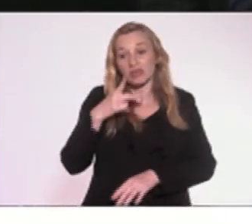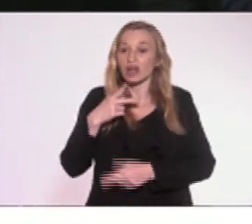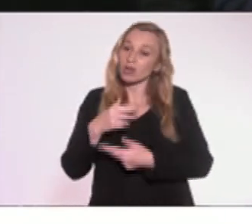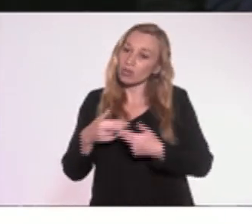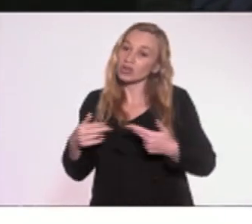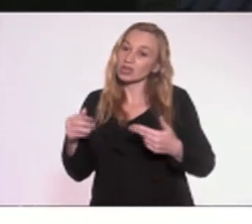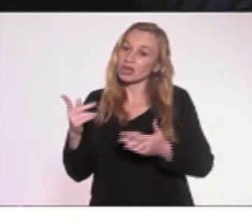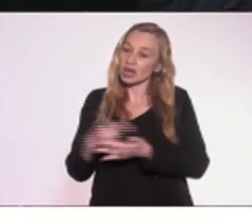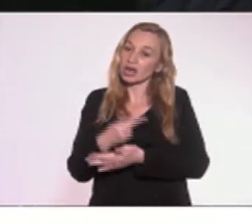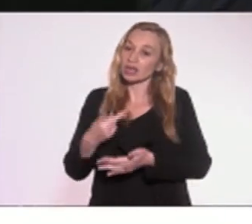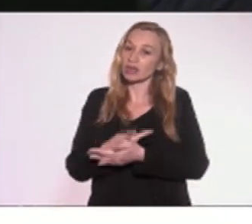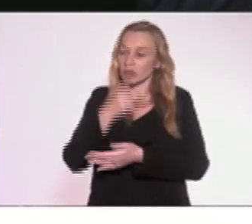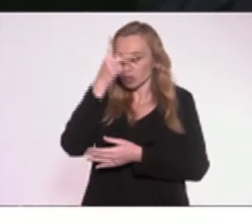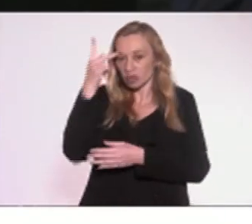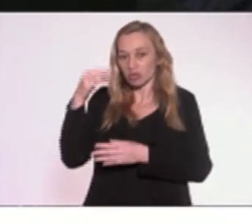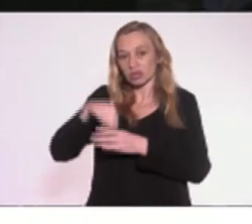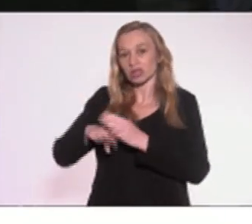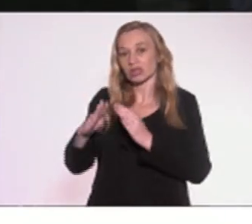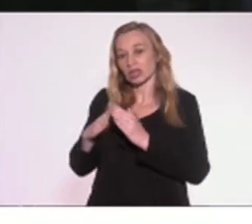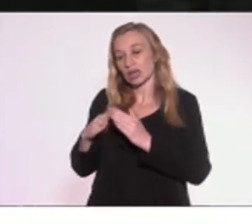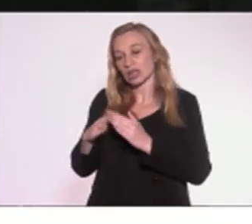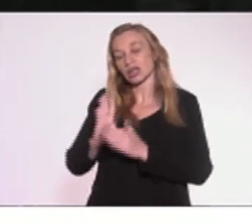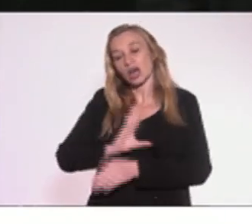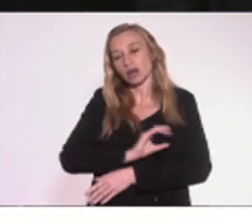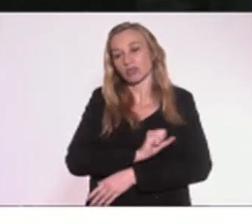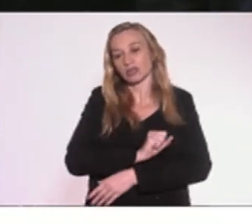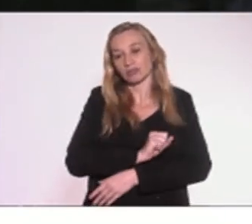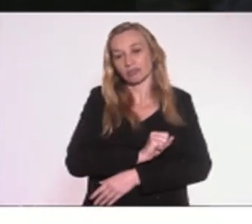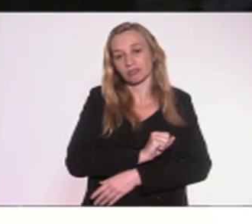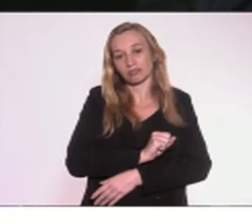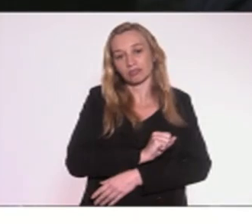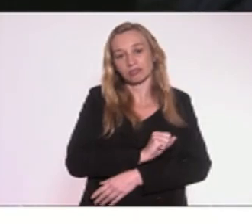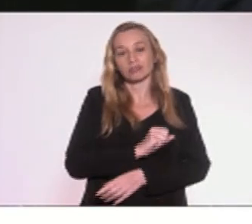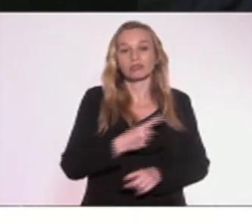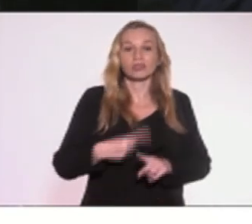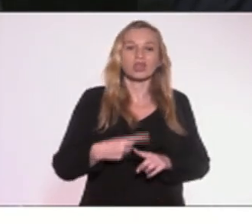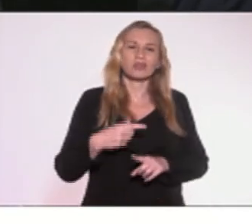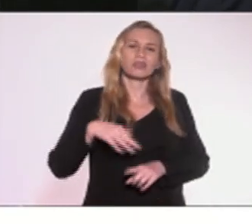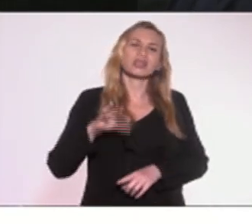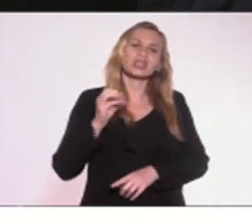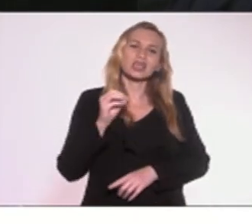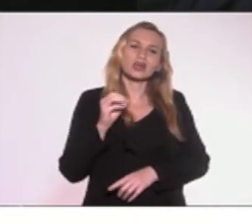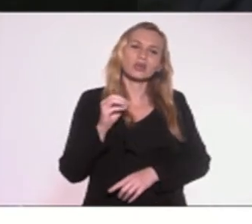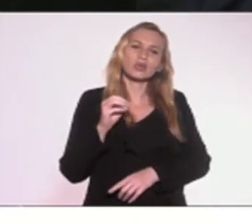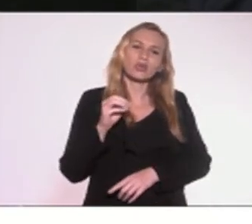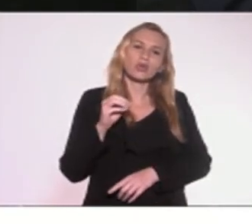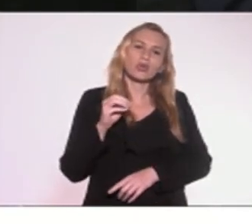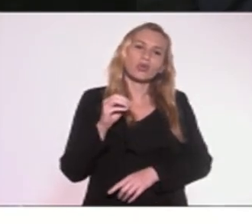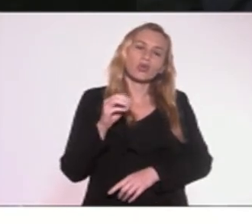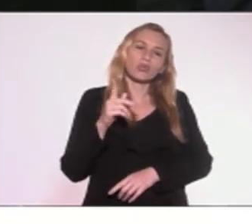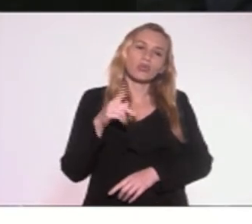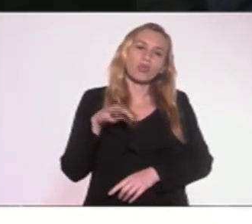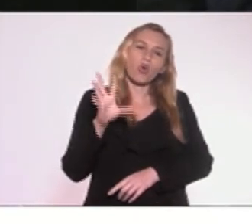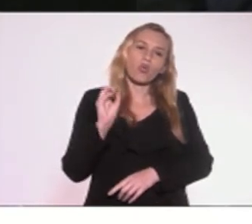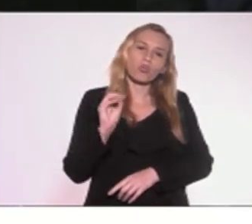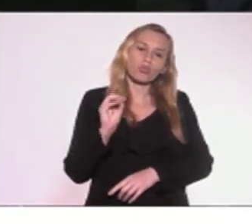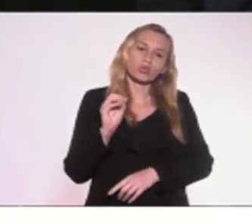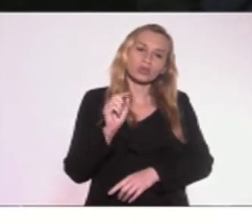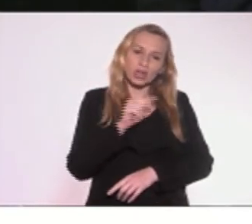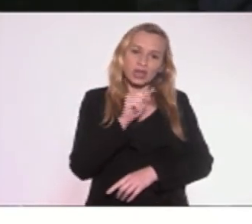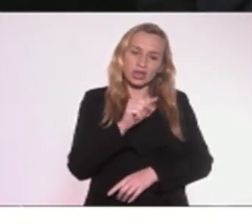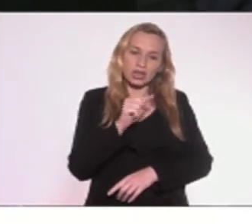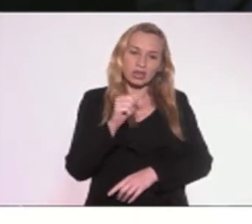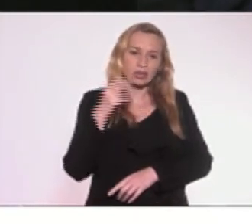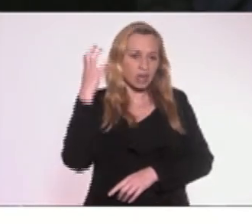Amem desesperadamente. Porque Marcelinho Pombo está aí? Porque como a gente fala na rádio,